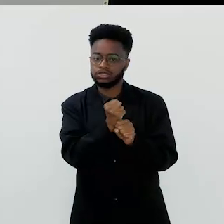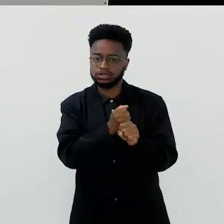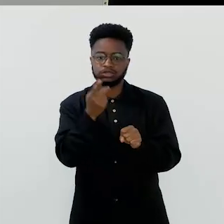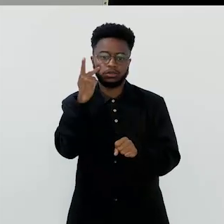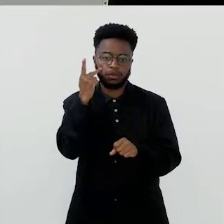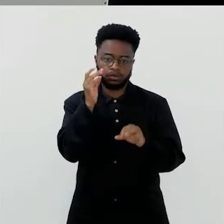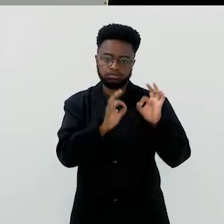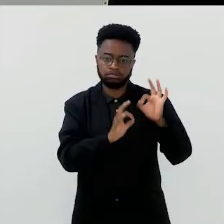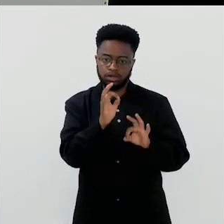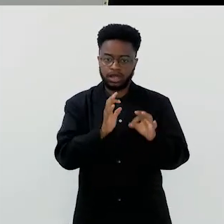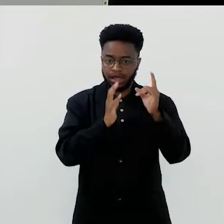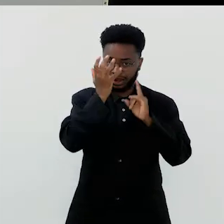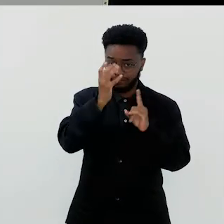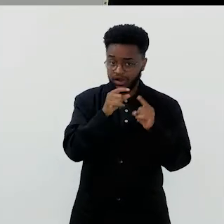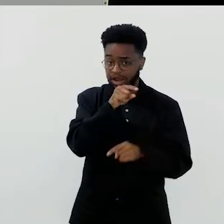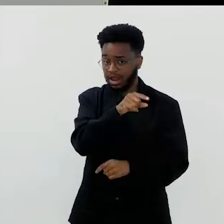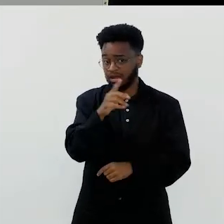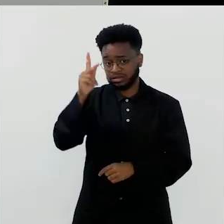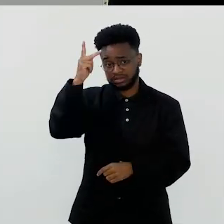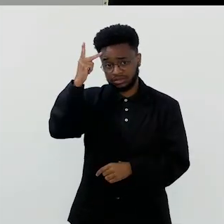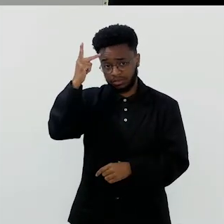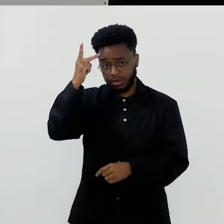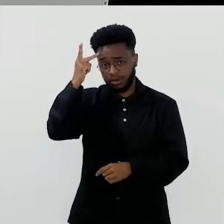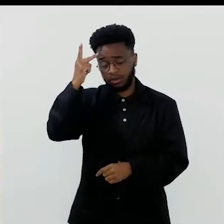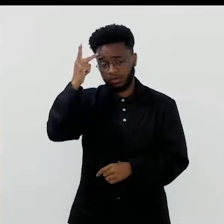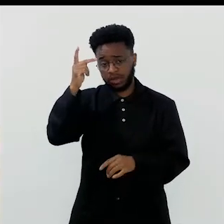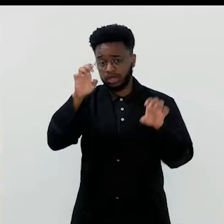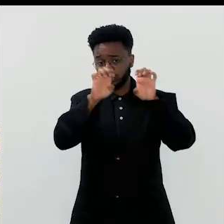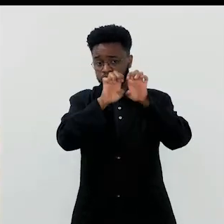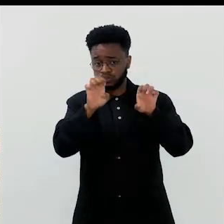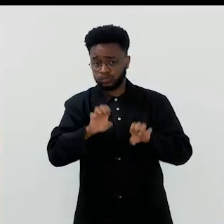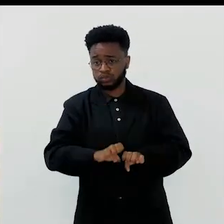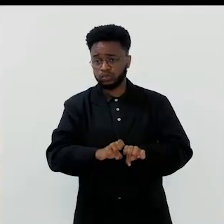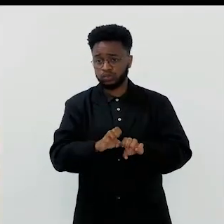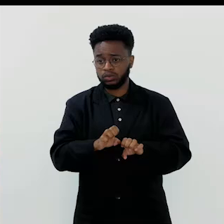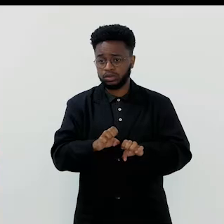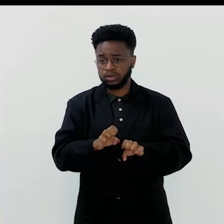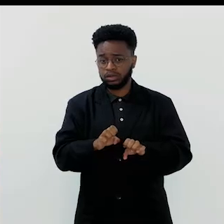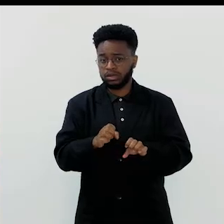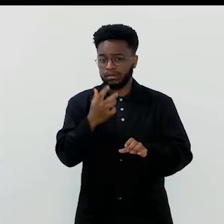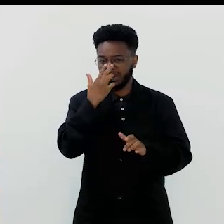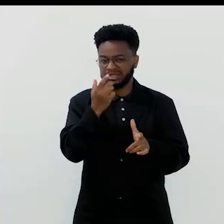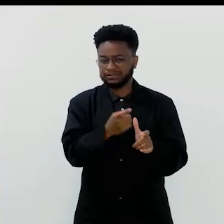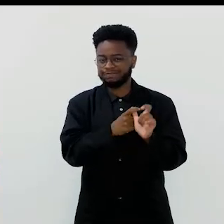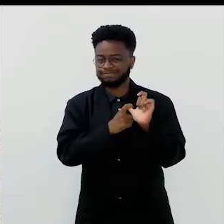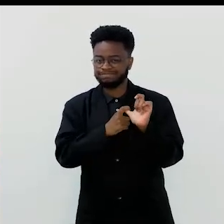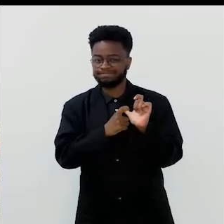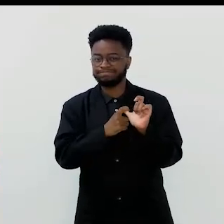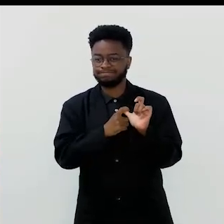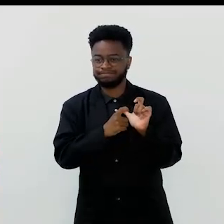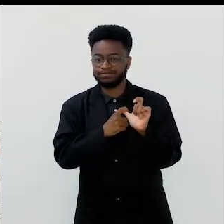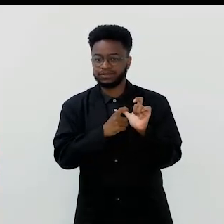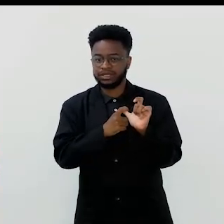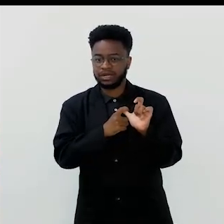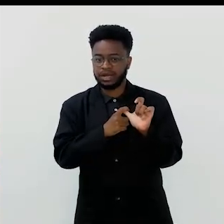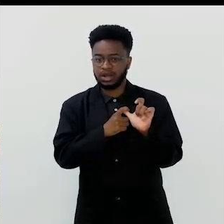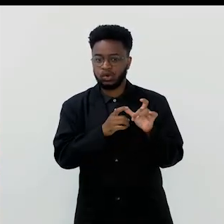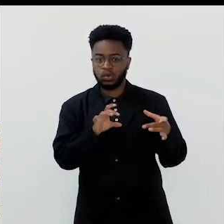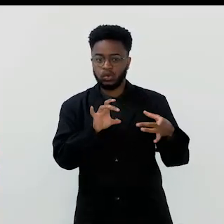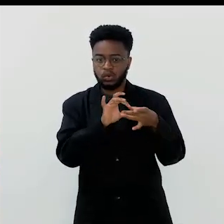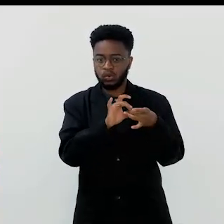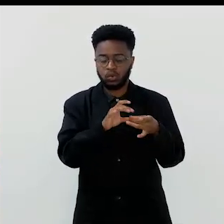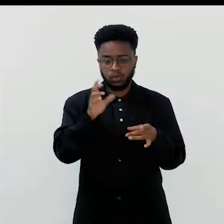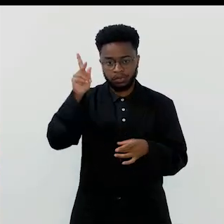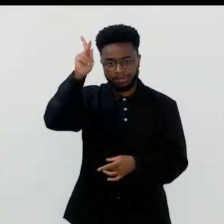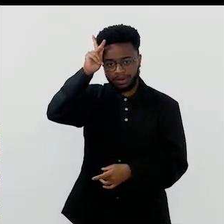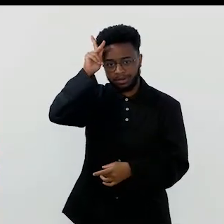7 anos lá fazendo carnaval em São Paulo. E lá em São Paulo, a estrutura do carnaval é muito dependente, entre aspas, do